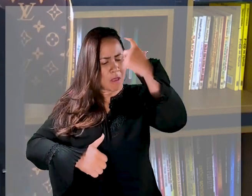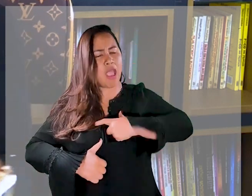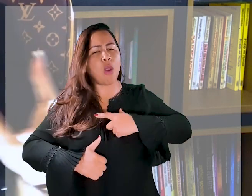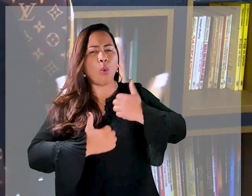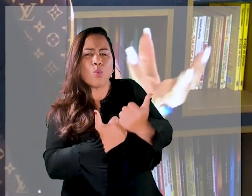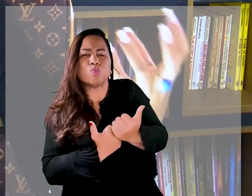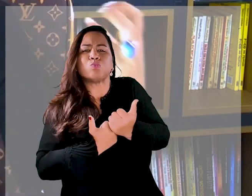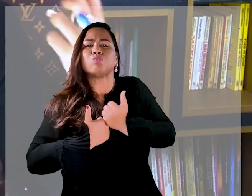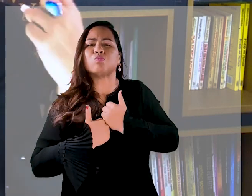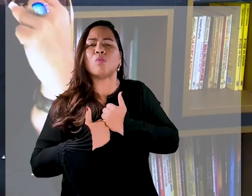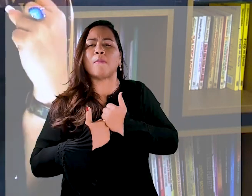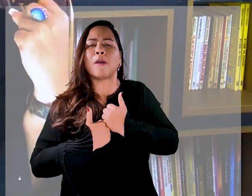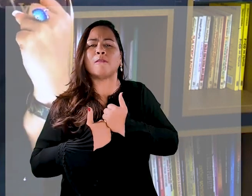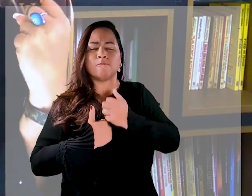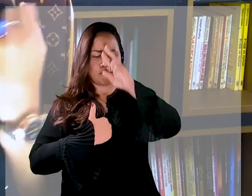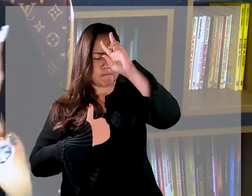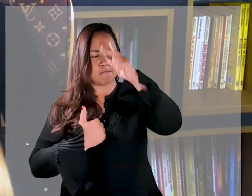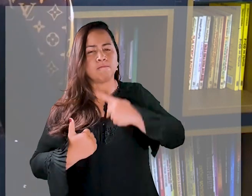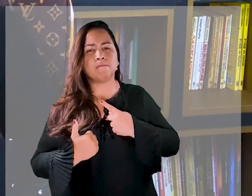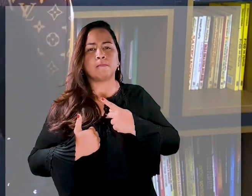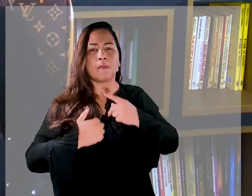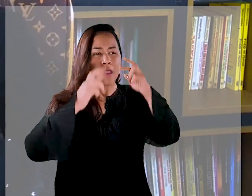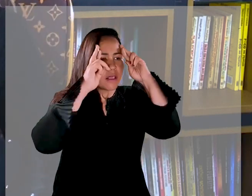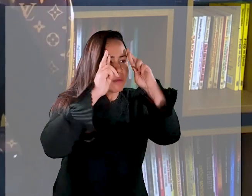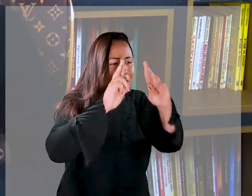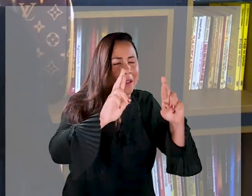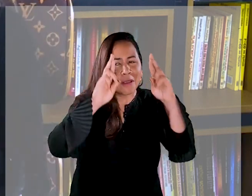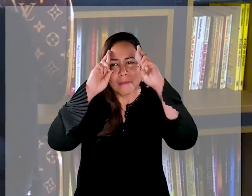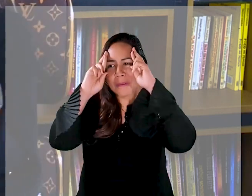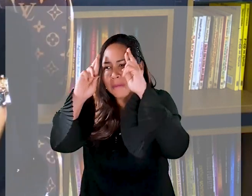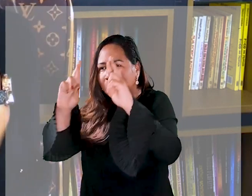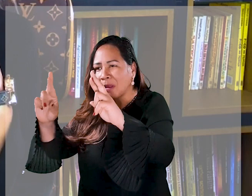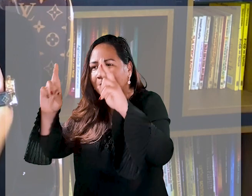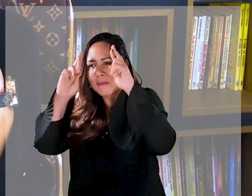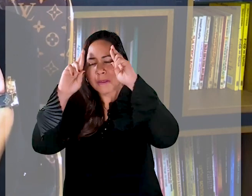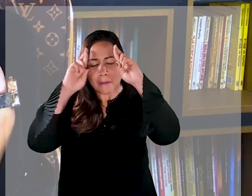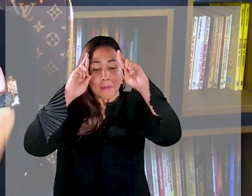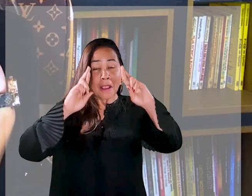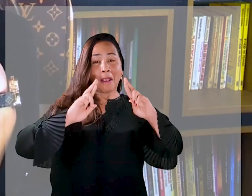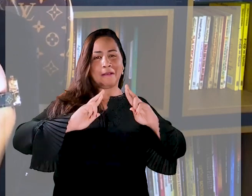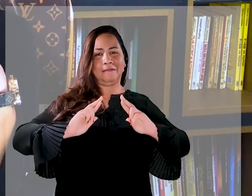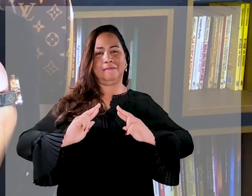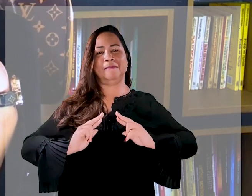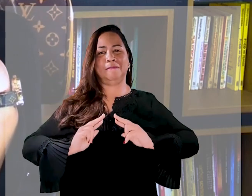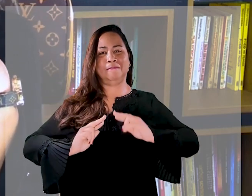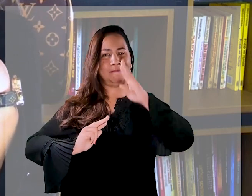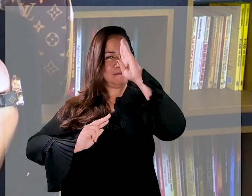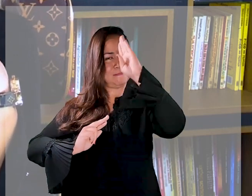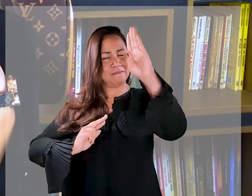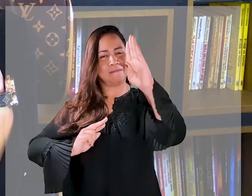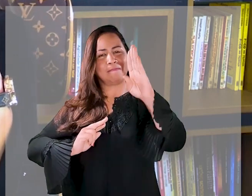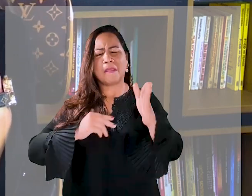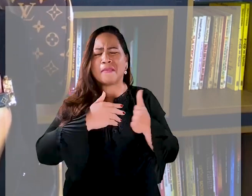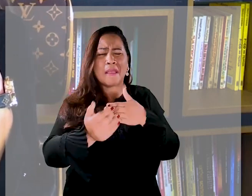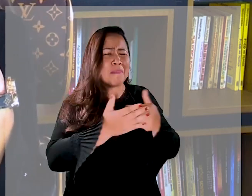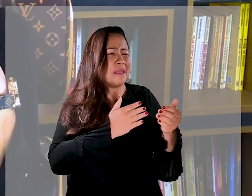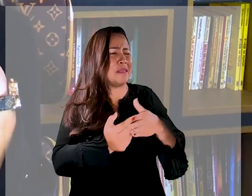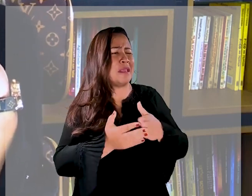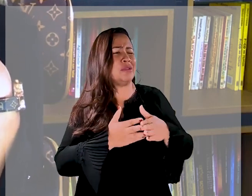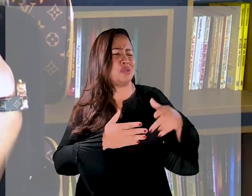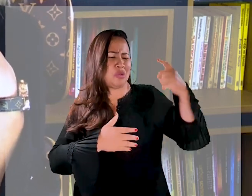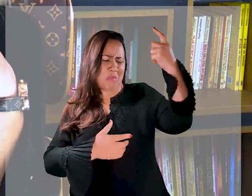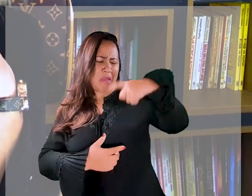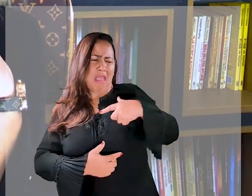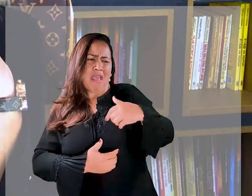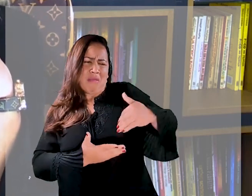de respeitar o que está ao meu redor, eu acolho com amor, mas eu sigo em frente. Mesmo se eu não for aplaudida, mesmo se eu for criticada, mesmo